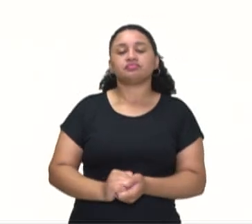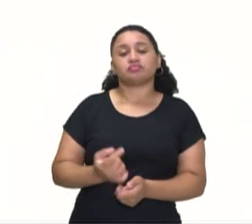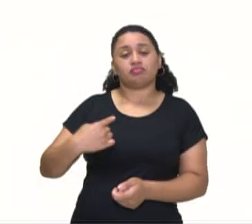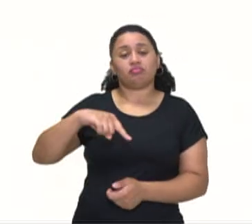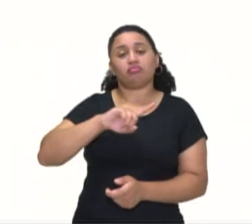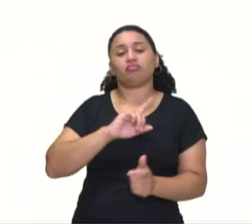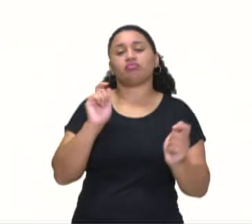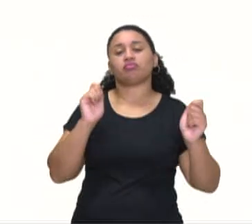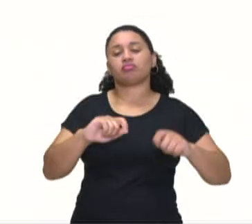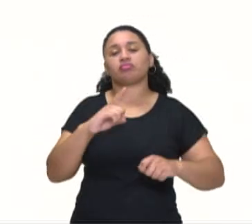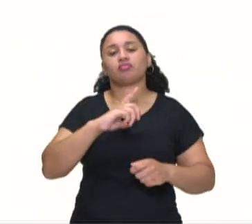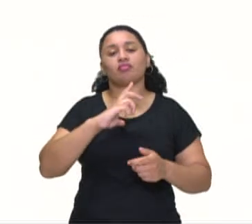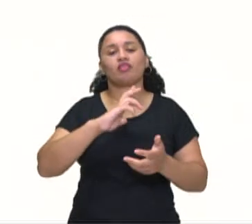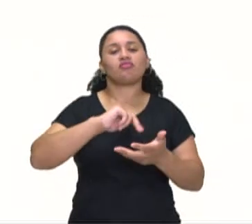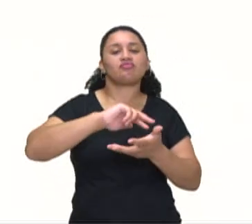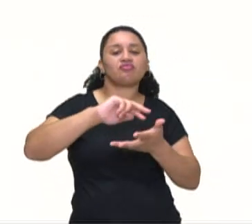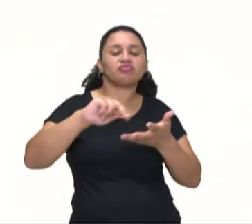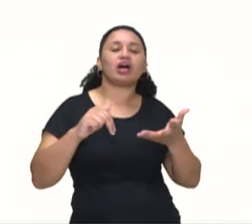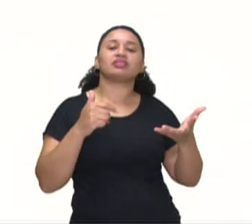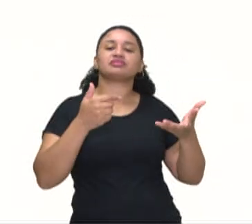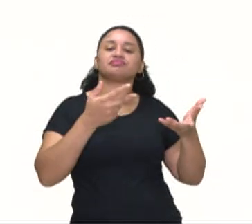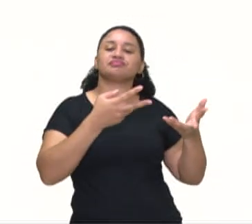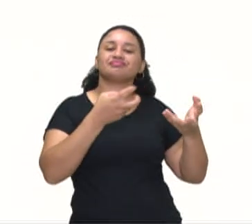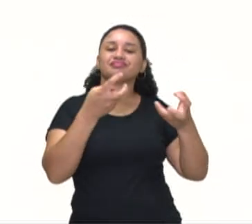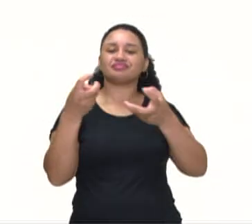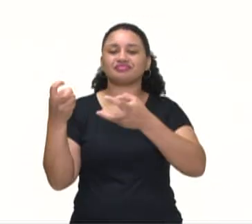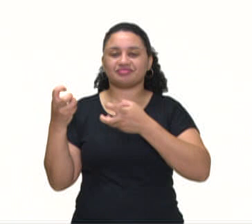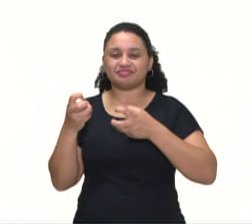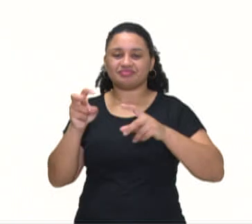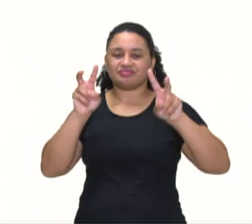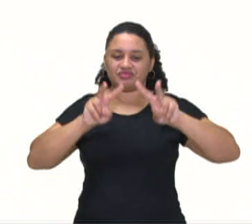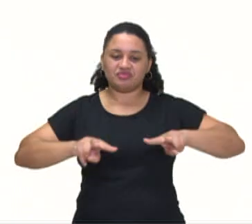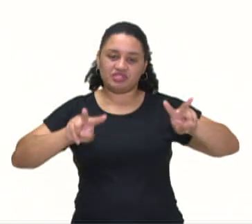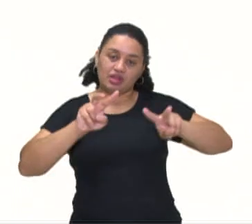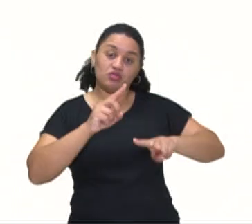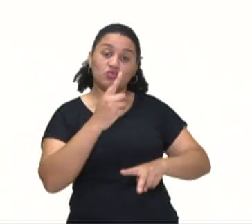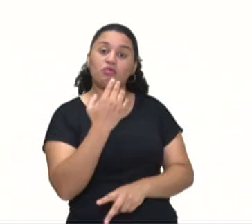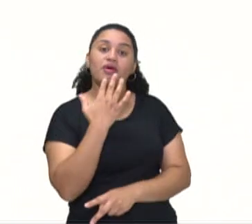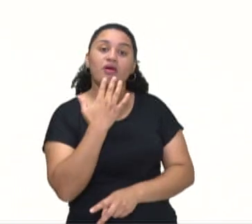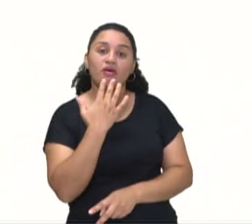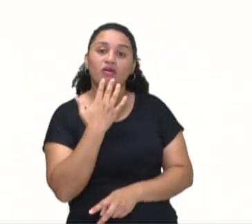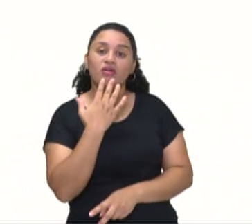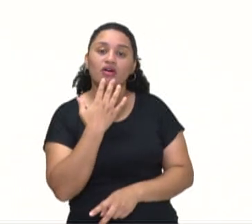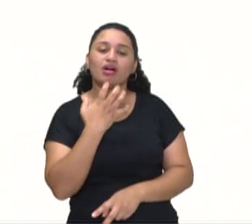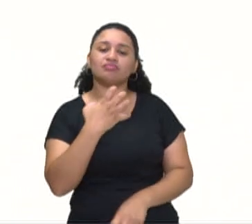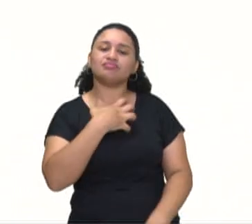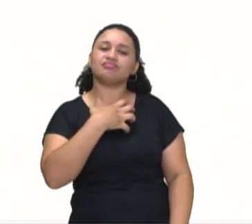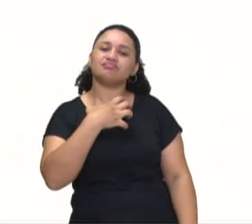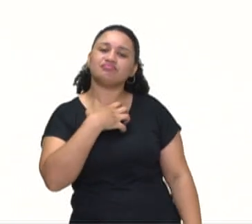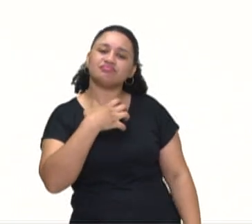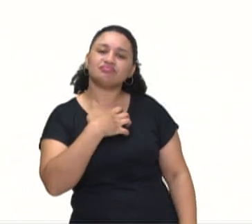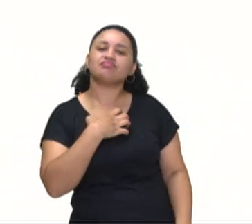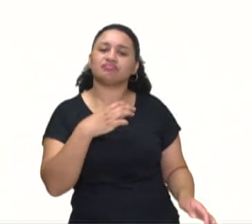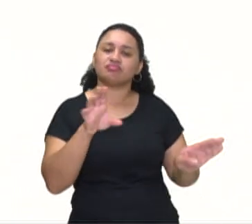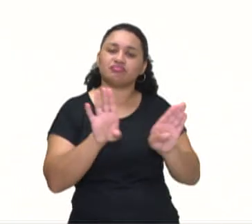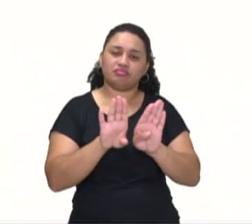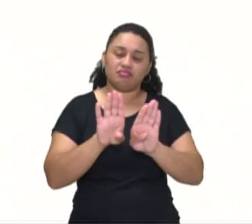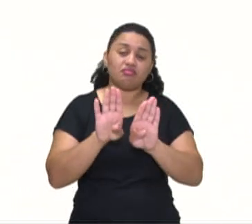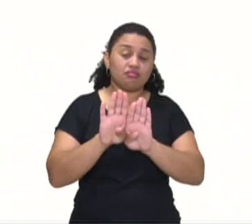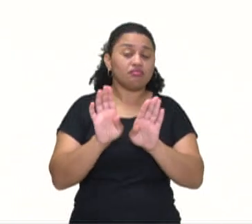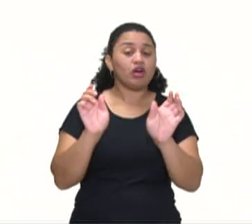ter diversas impressões visuais de uma mesma cor, as sensações também